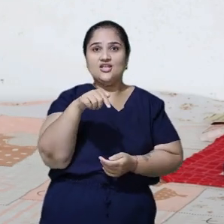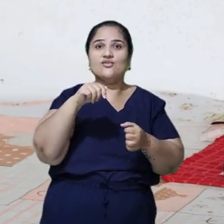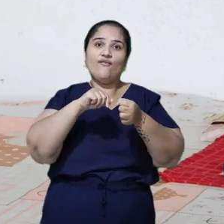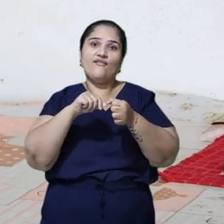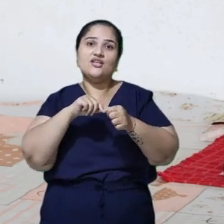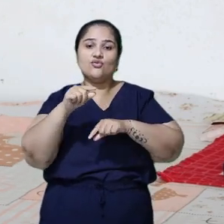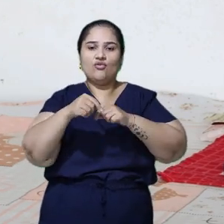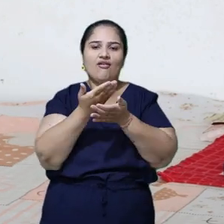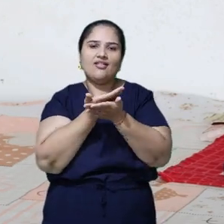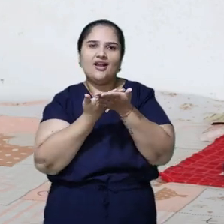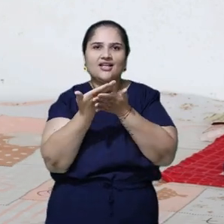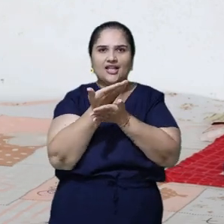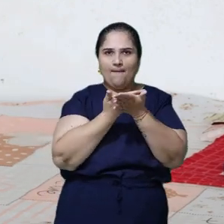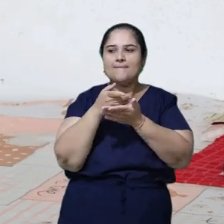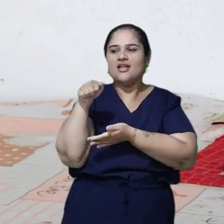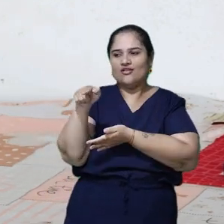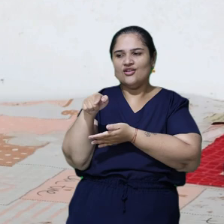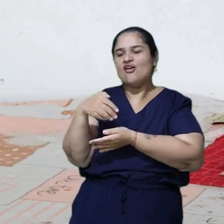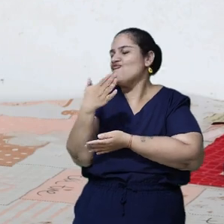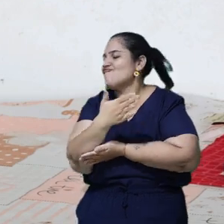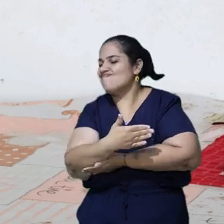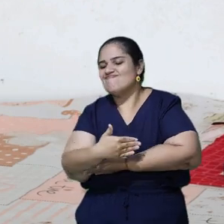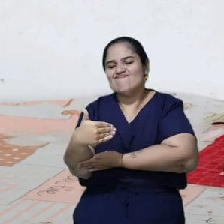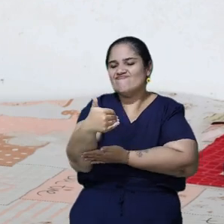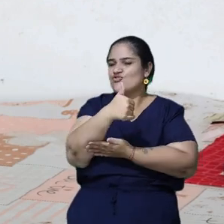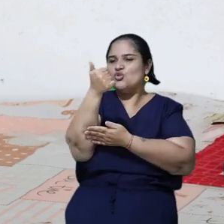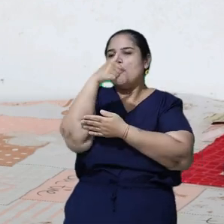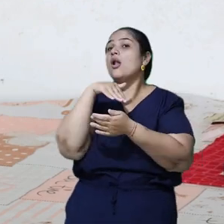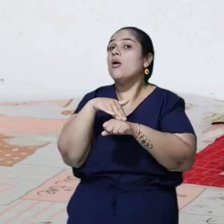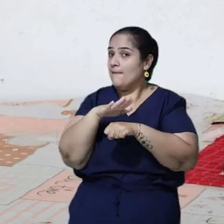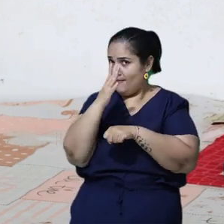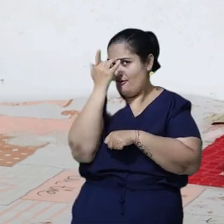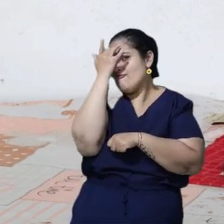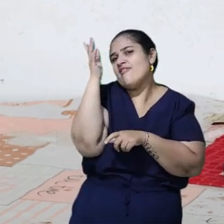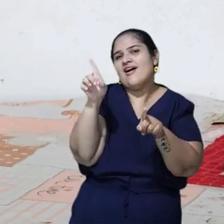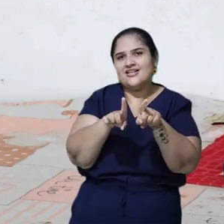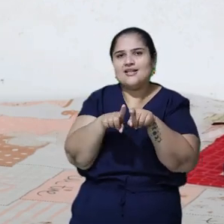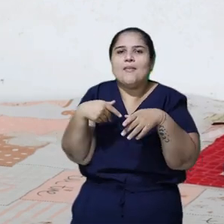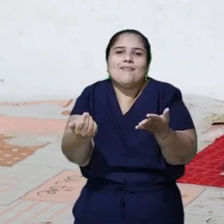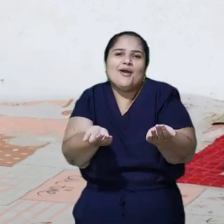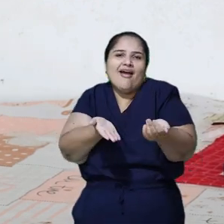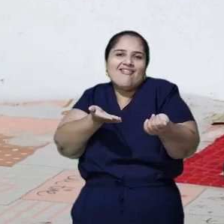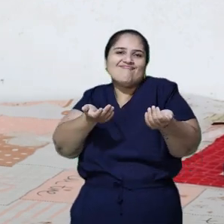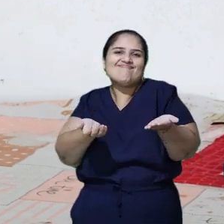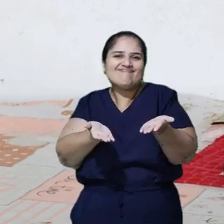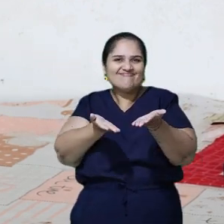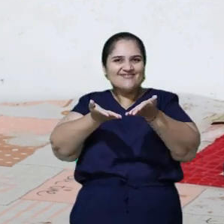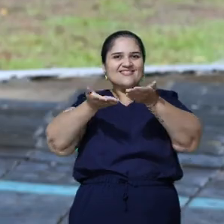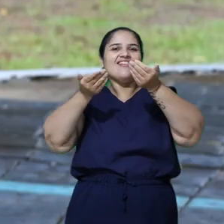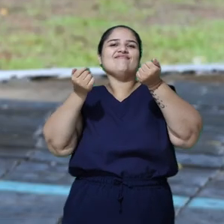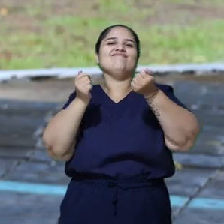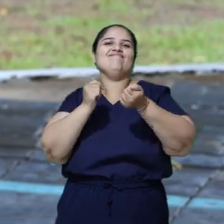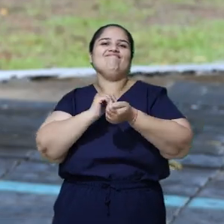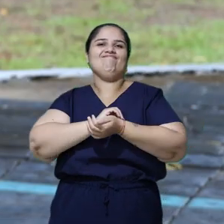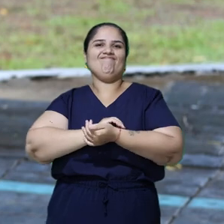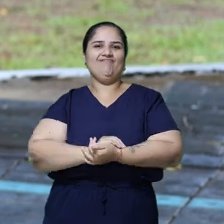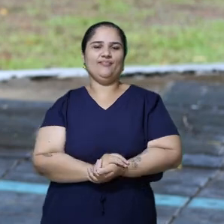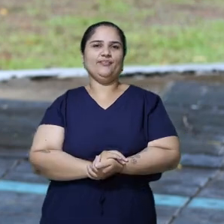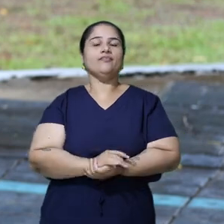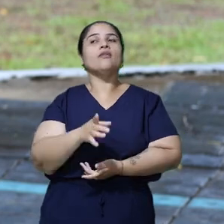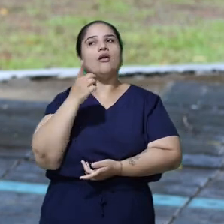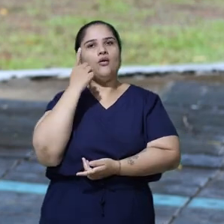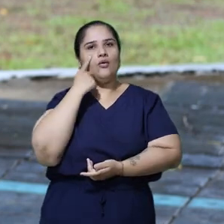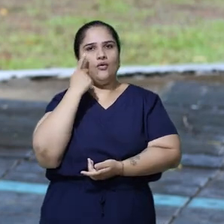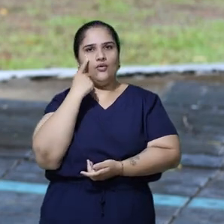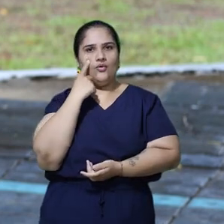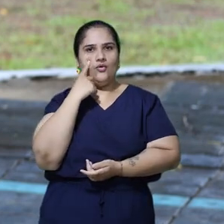fosse muito melhor e muito mais fácil e muito mais leve de ser carregado. Olha,